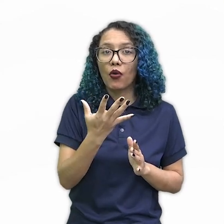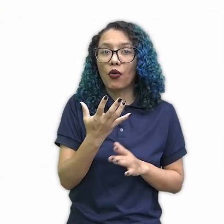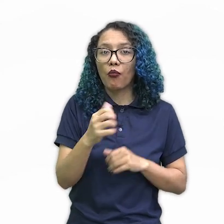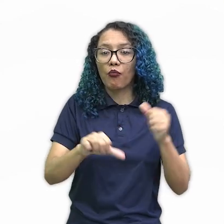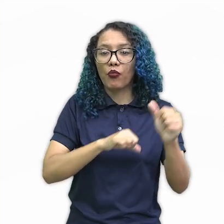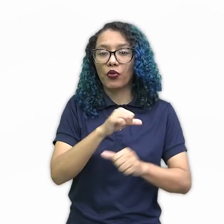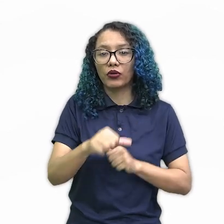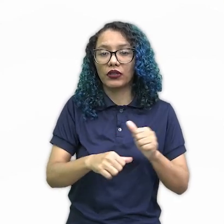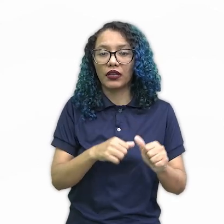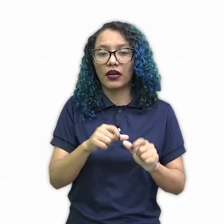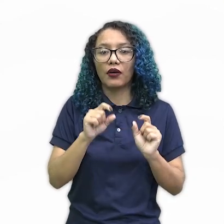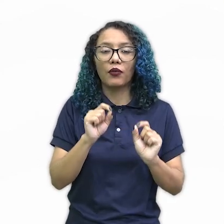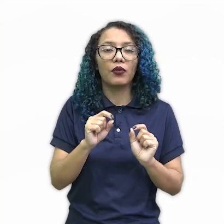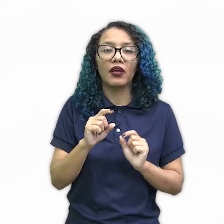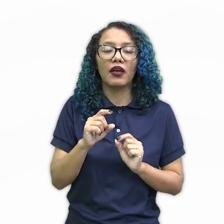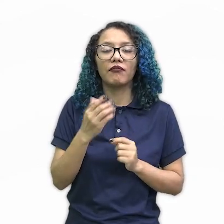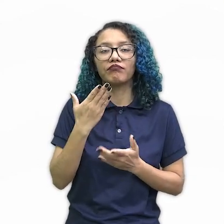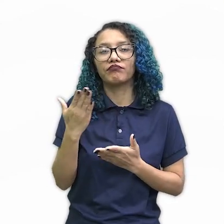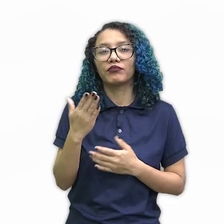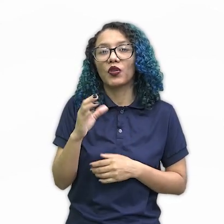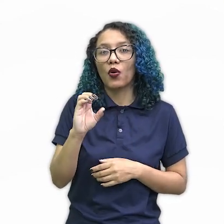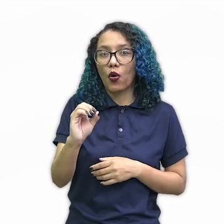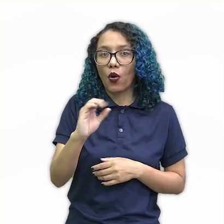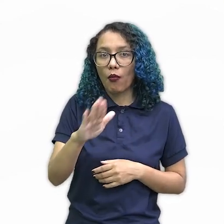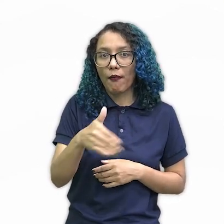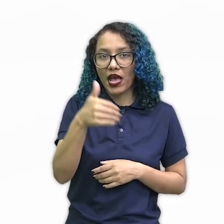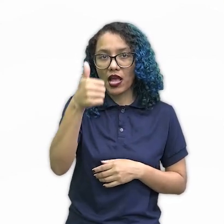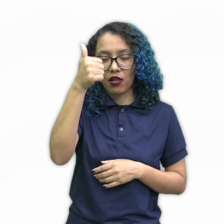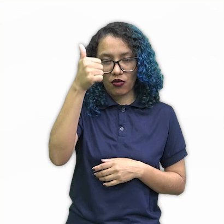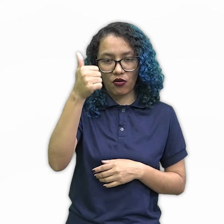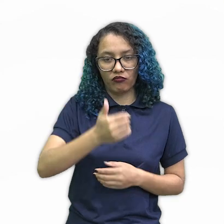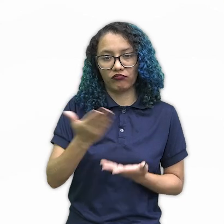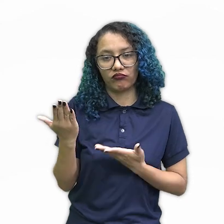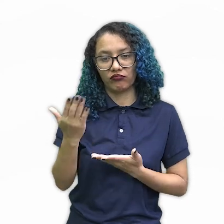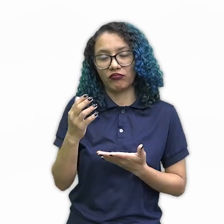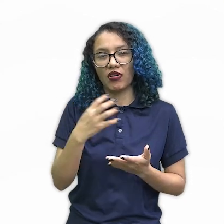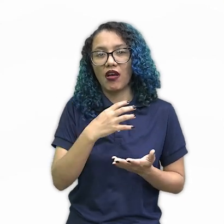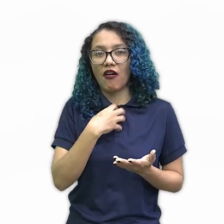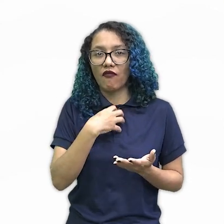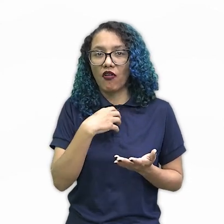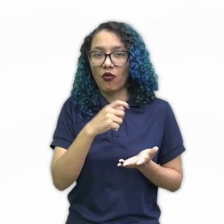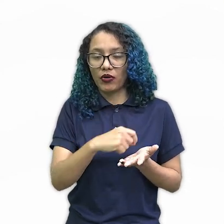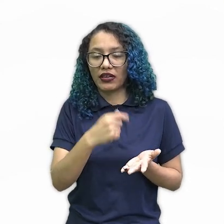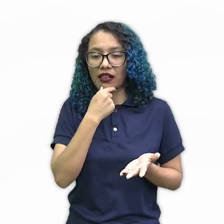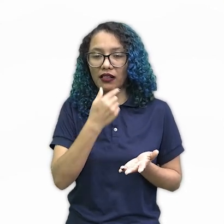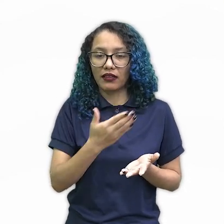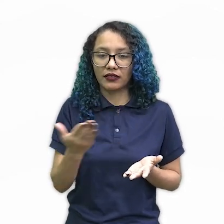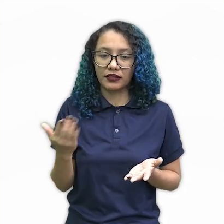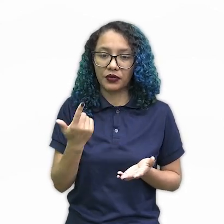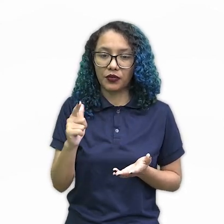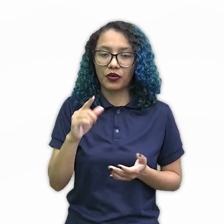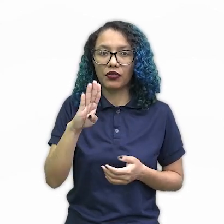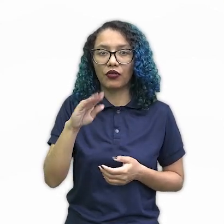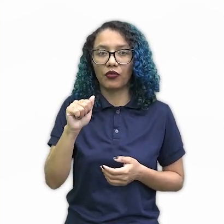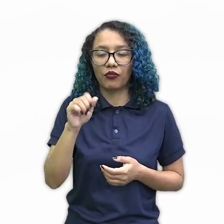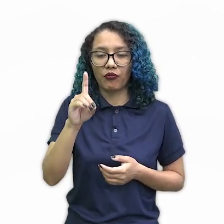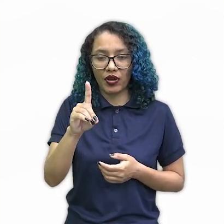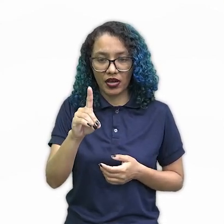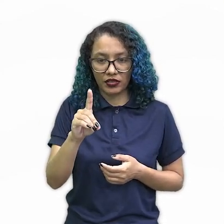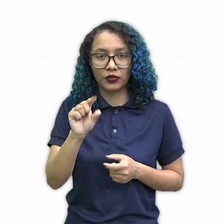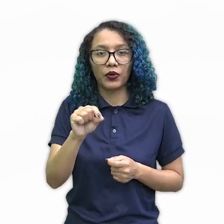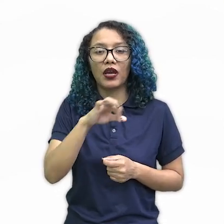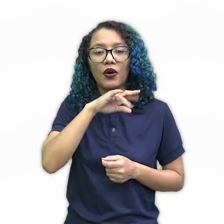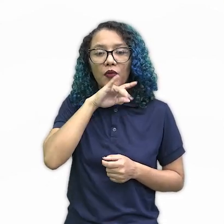the best, que é o melhor. E aí nós temos o bad, que é o ruim, e vai se